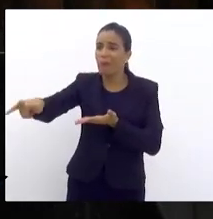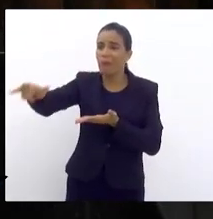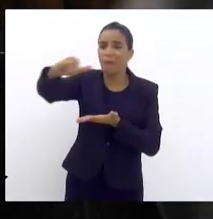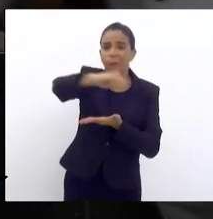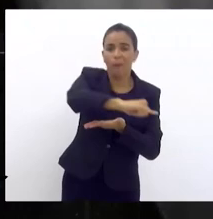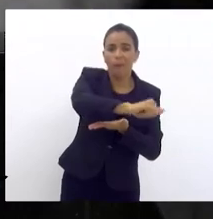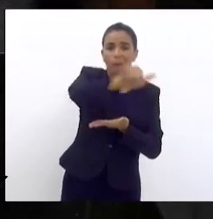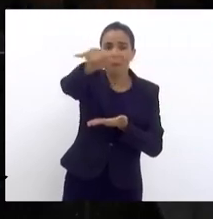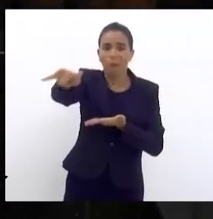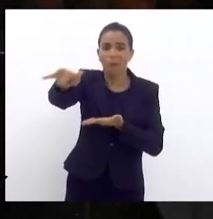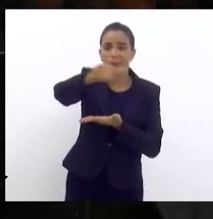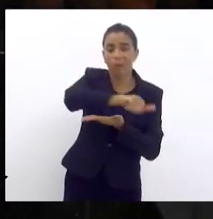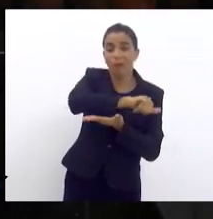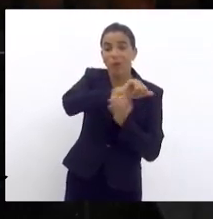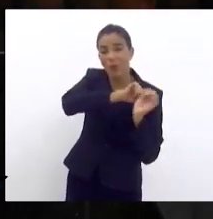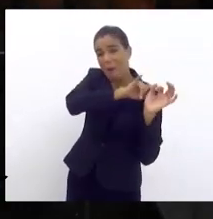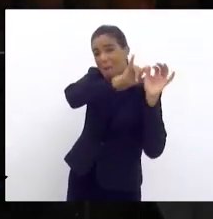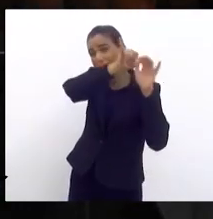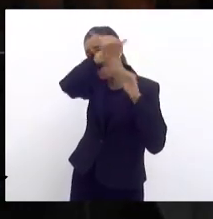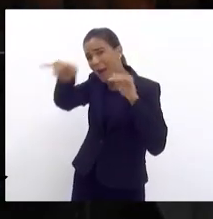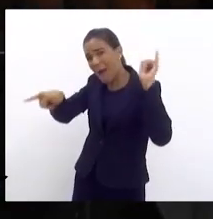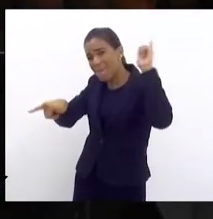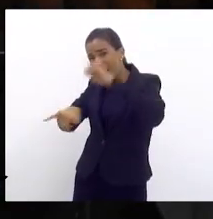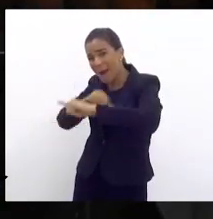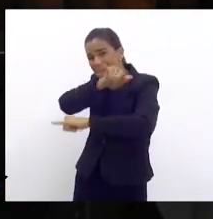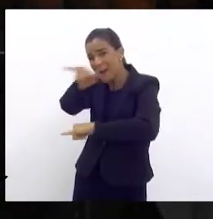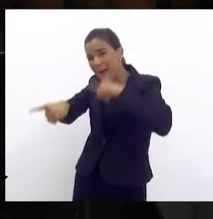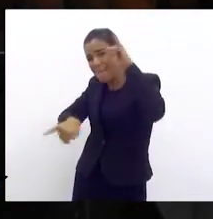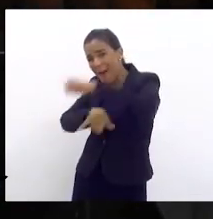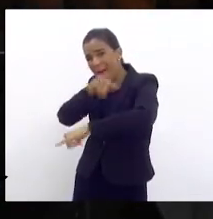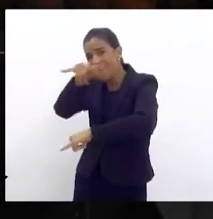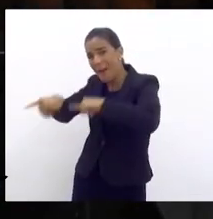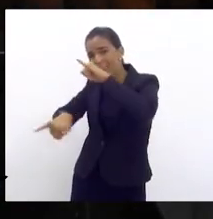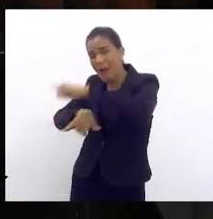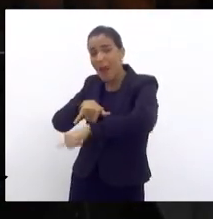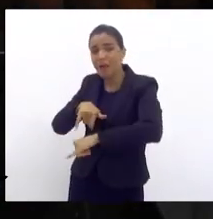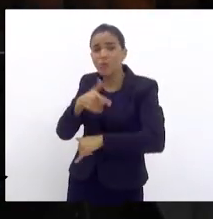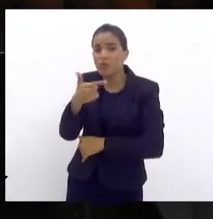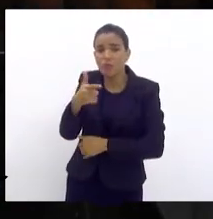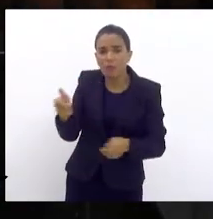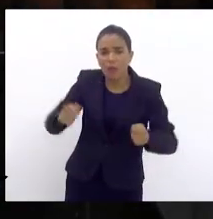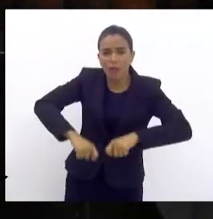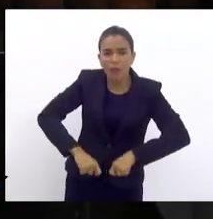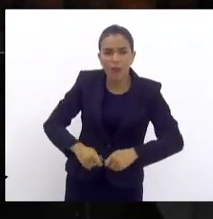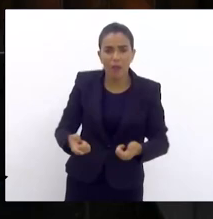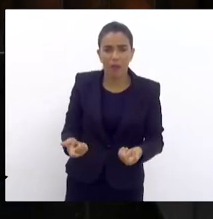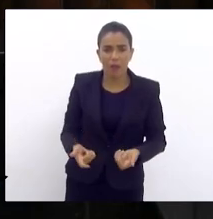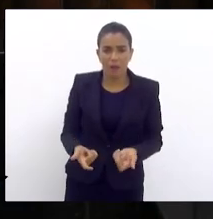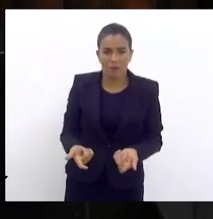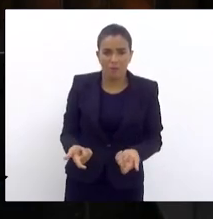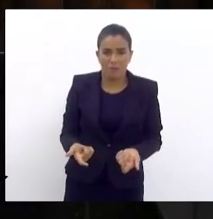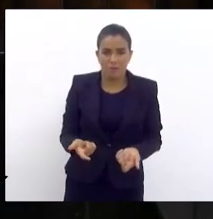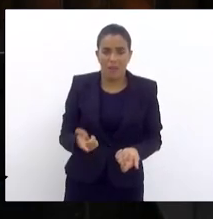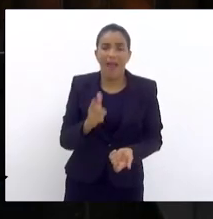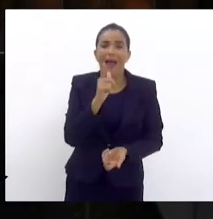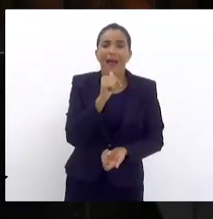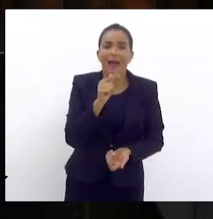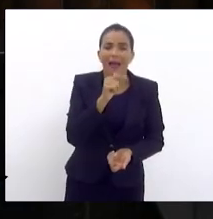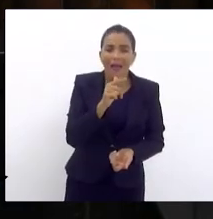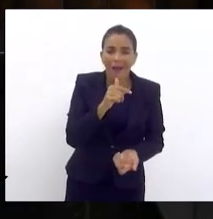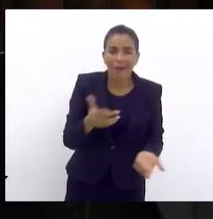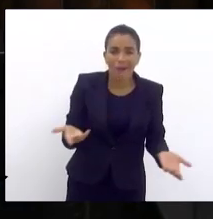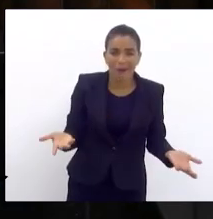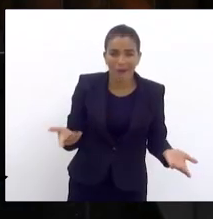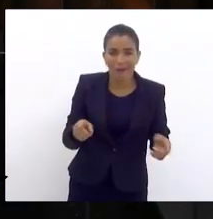para o Santos Dumont que não tem nem capacidade de escoar com qualidade